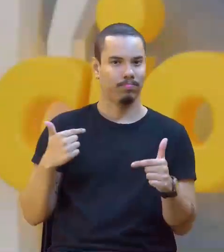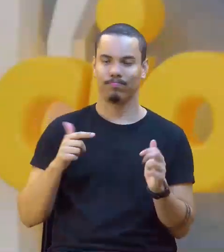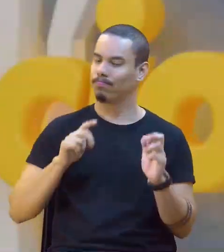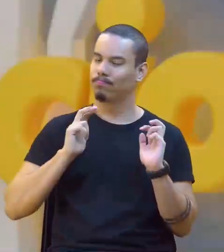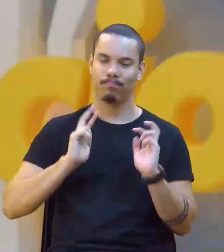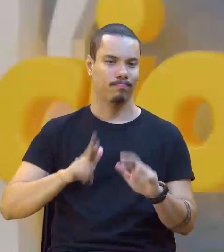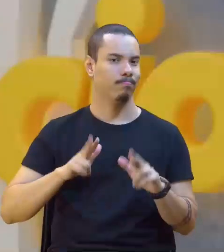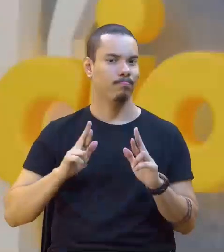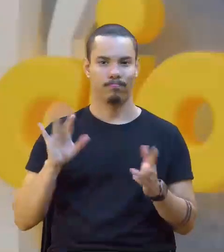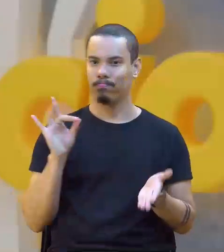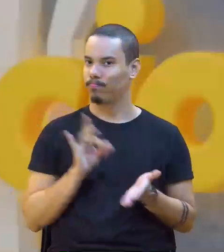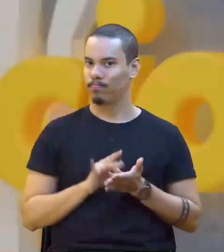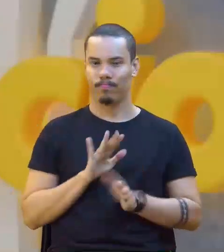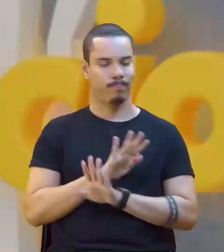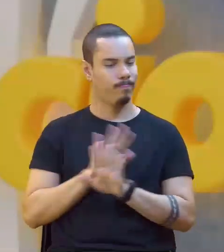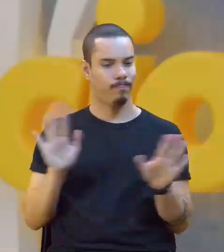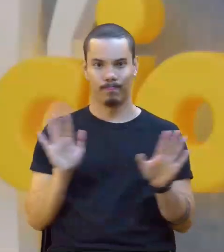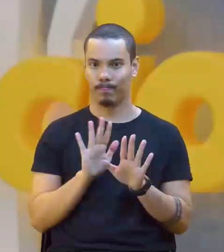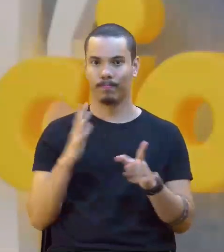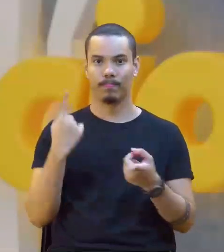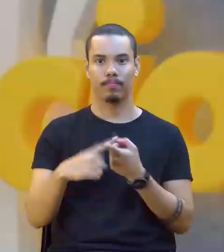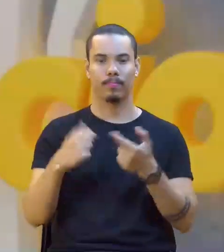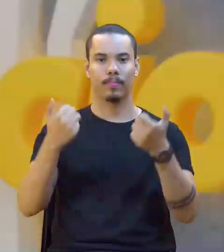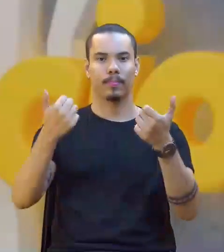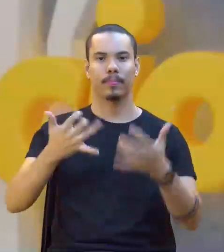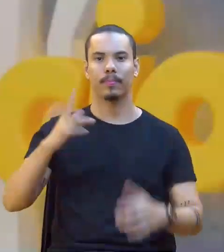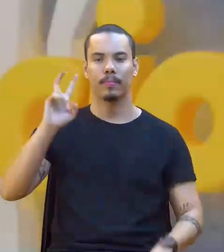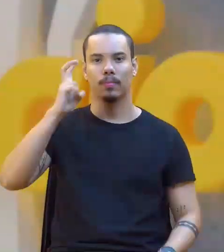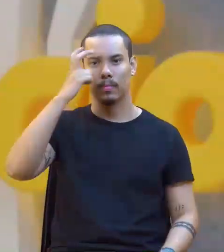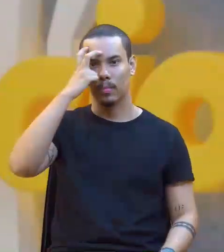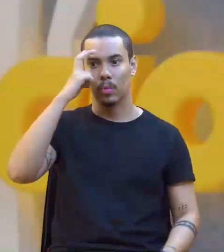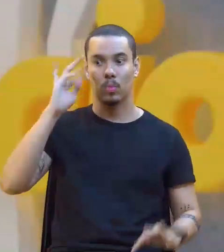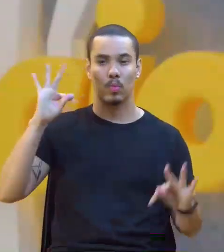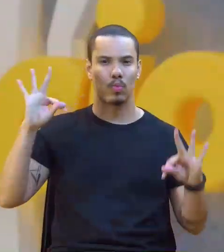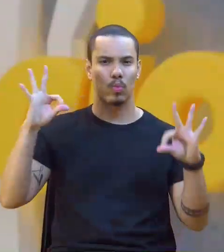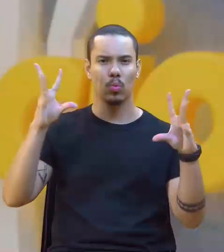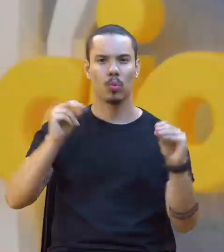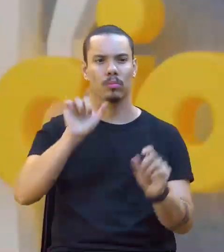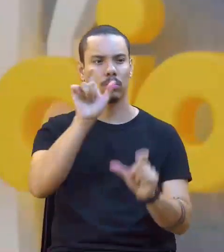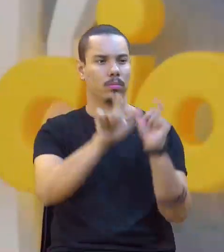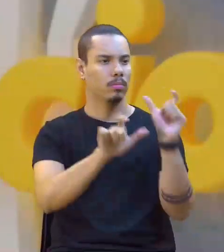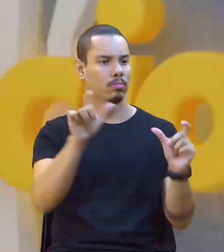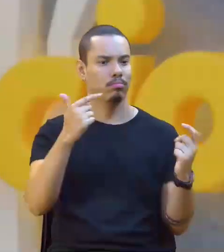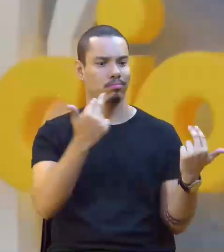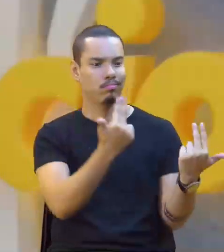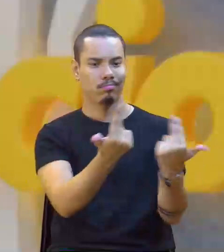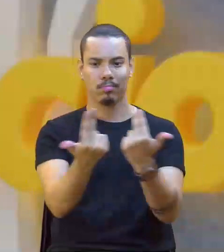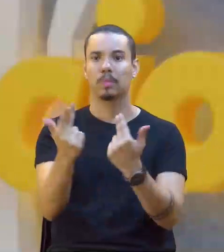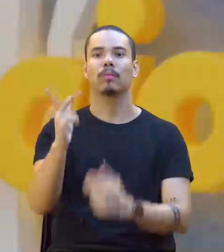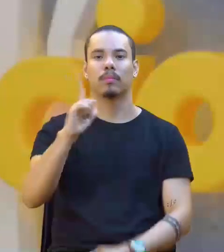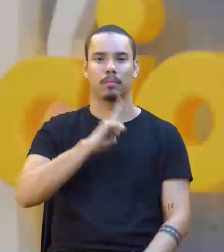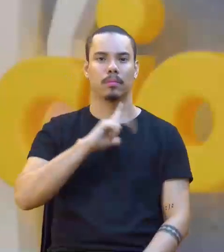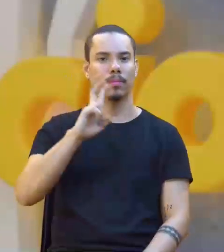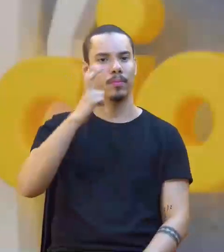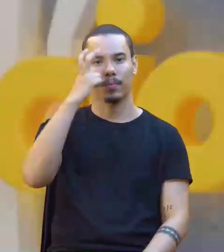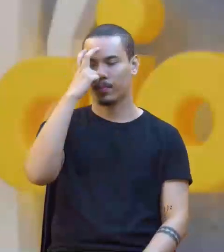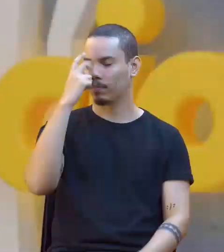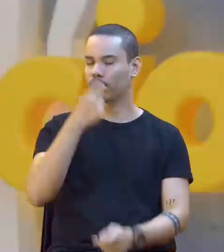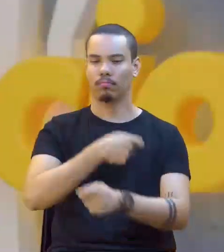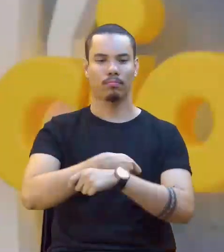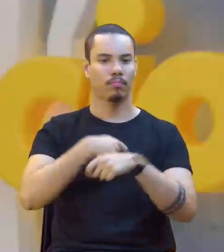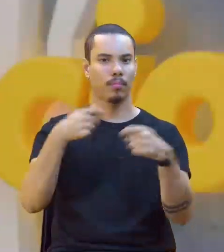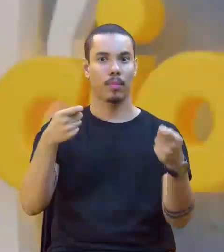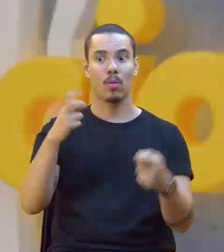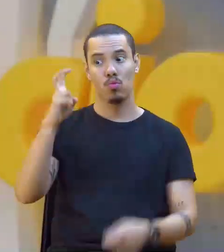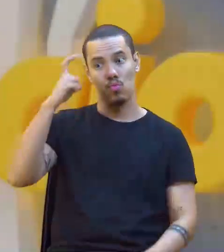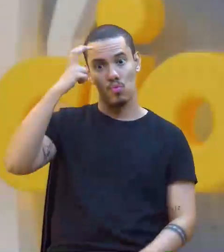verdade. Quando a gente fala de cultura, todas as pessoas têm cultura. Não importa qual foi aquela cultura,